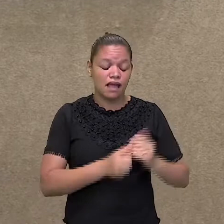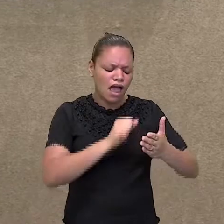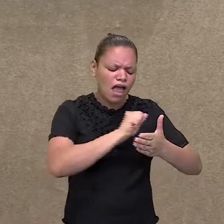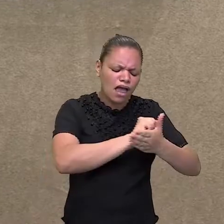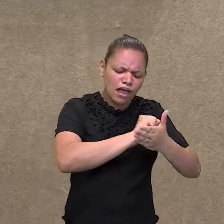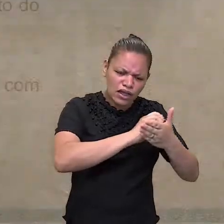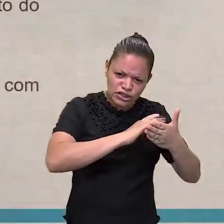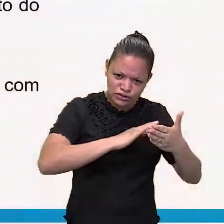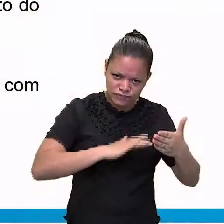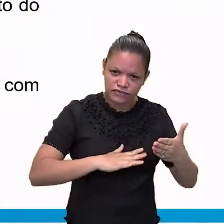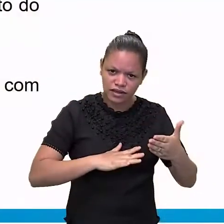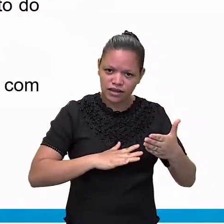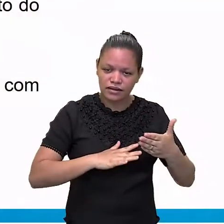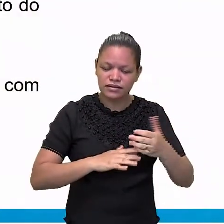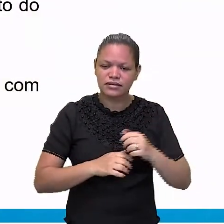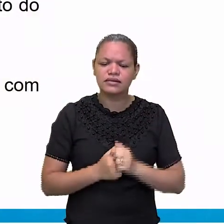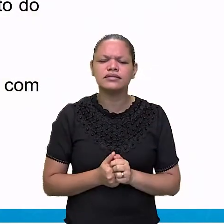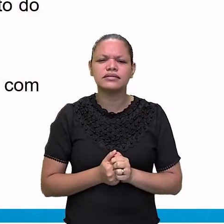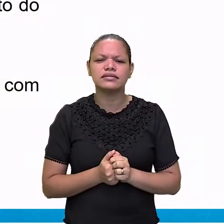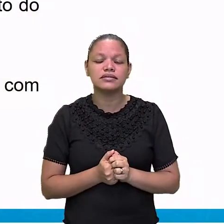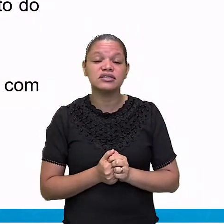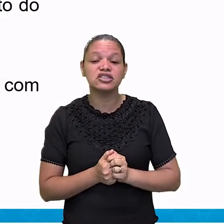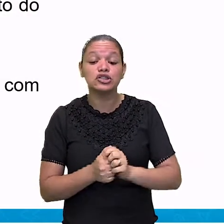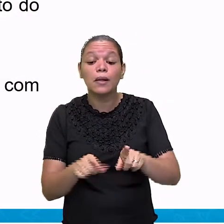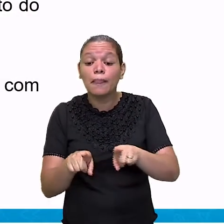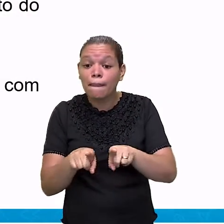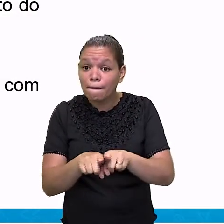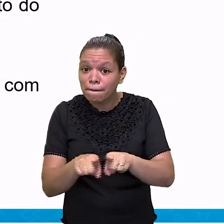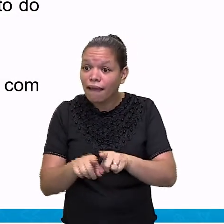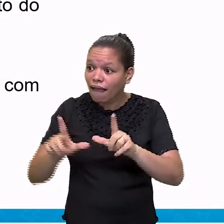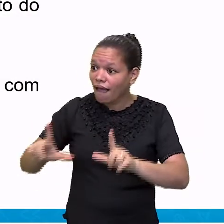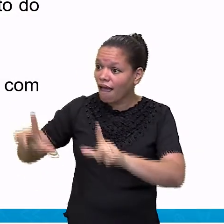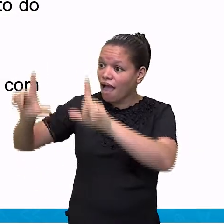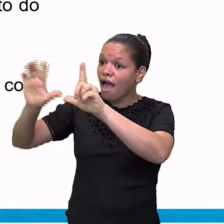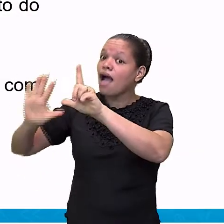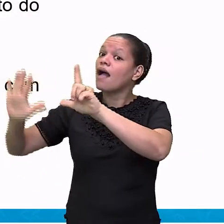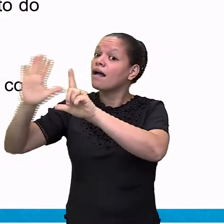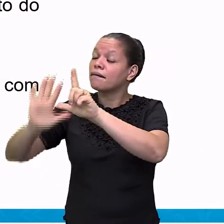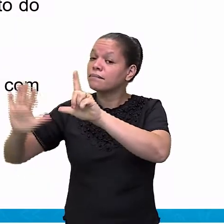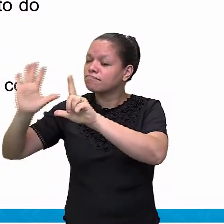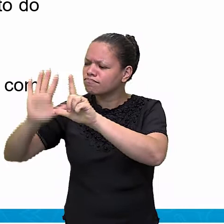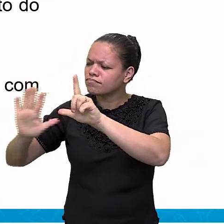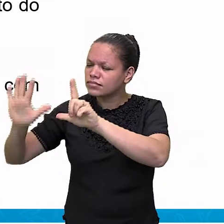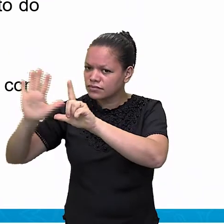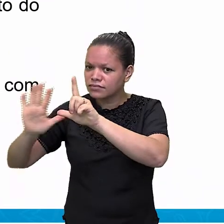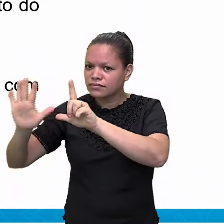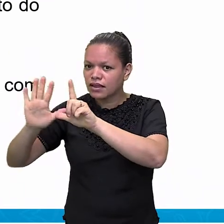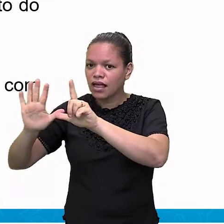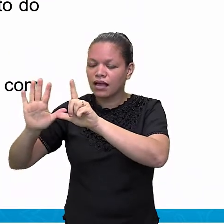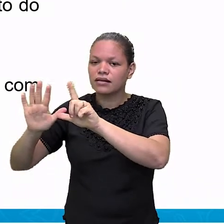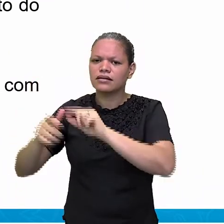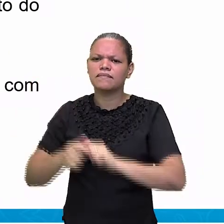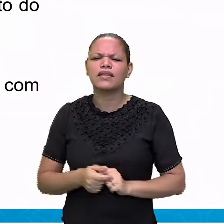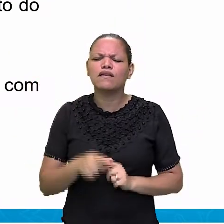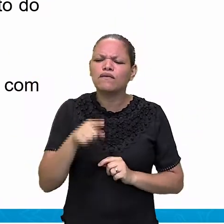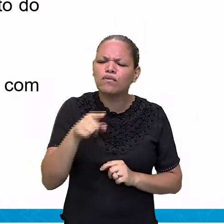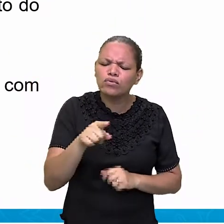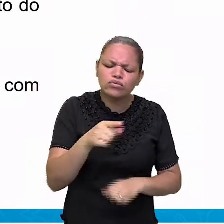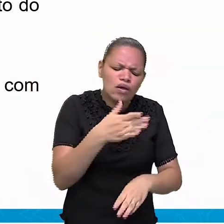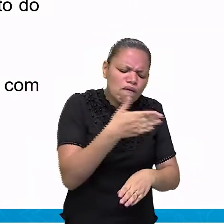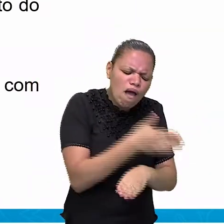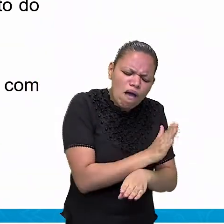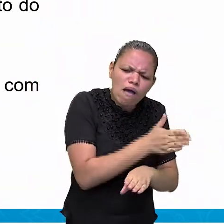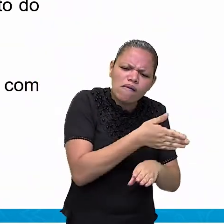Atividade. Essa atividade, ela está postada na atividade da plataforma SMED GV e você vai